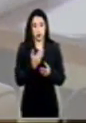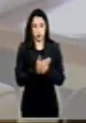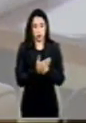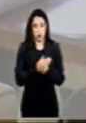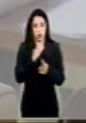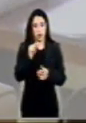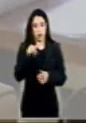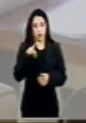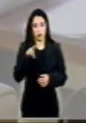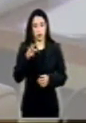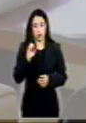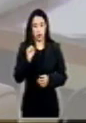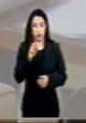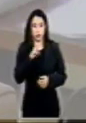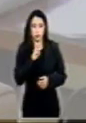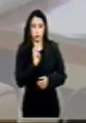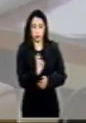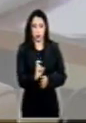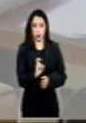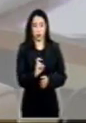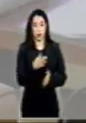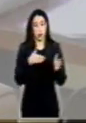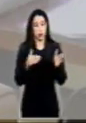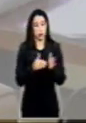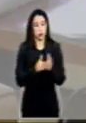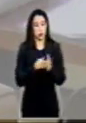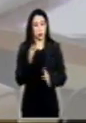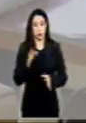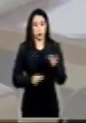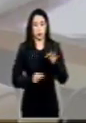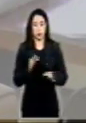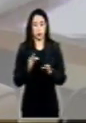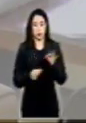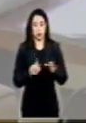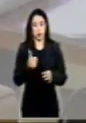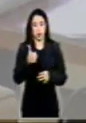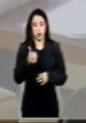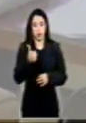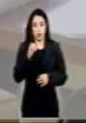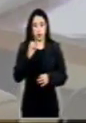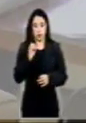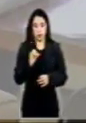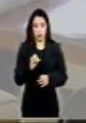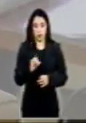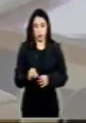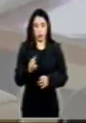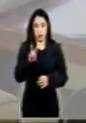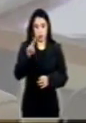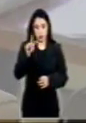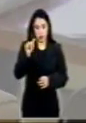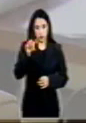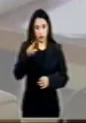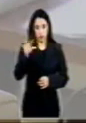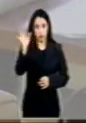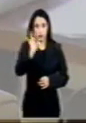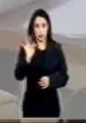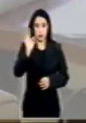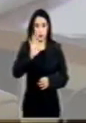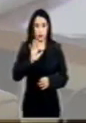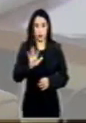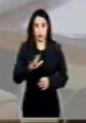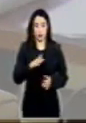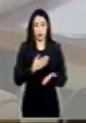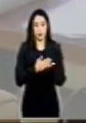4285, todos oriundos do juiz da 10ª Vara Federal. Aponto que a investigação teve início